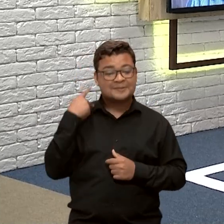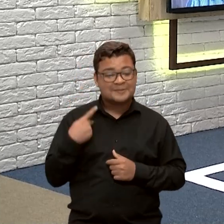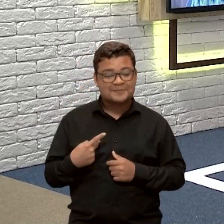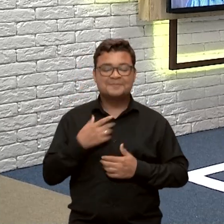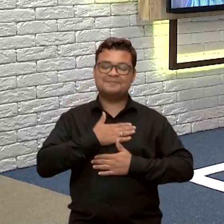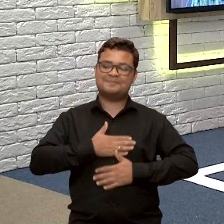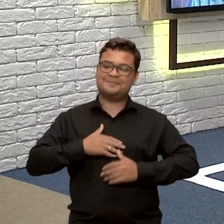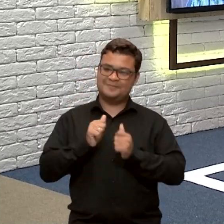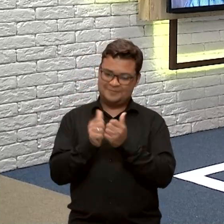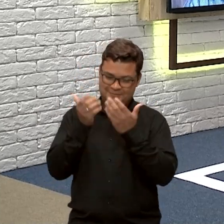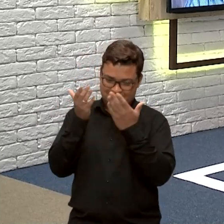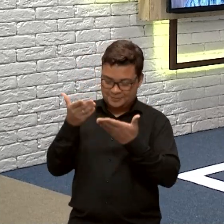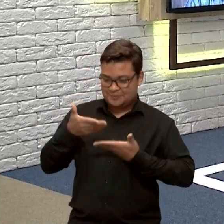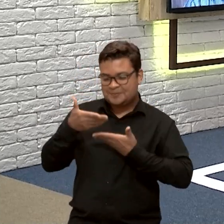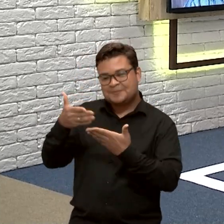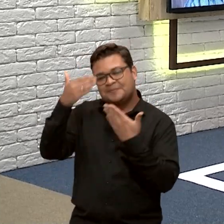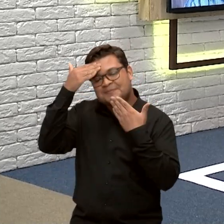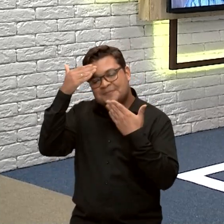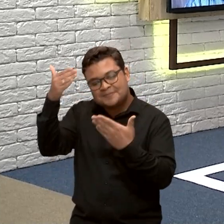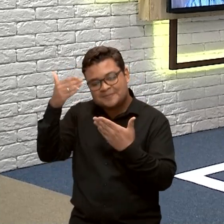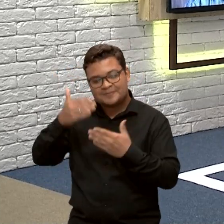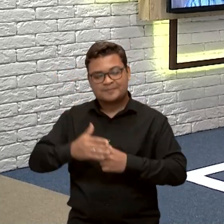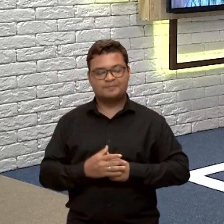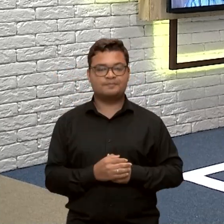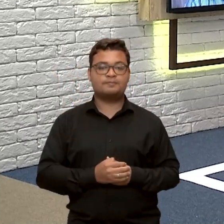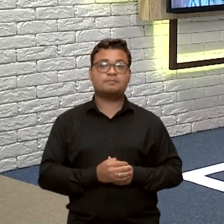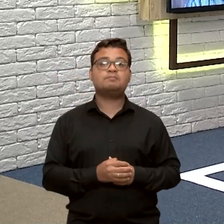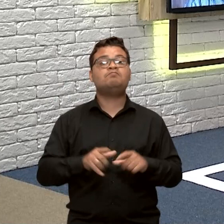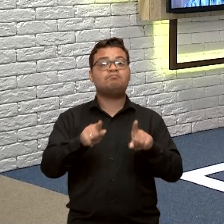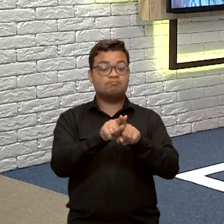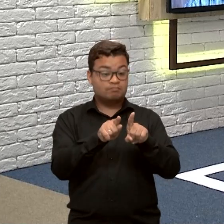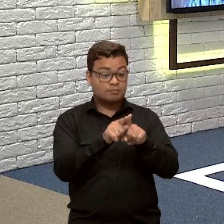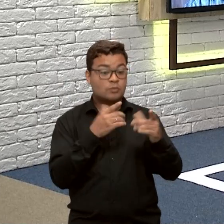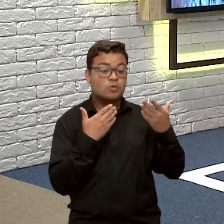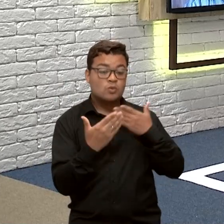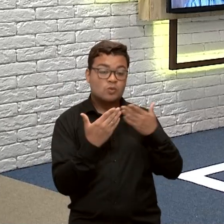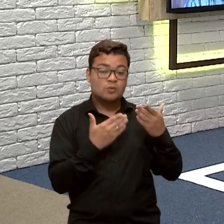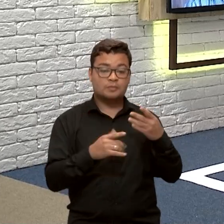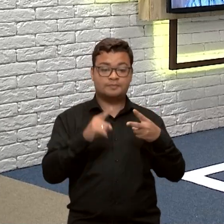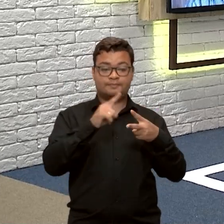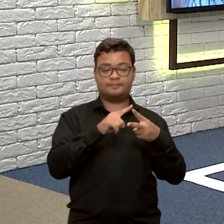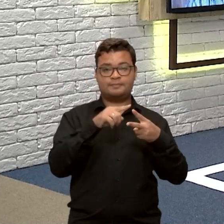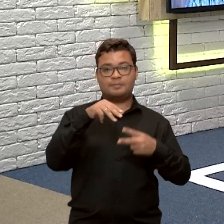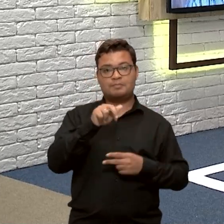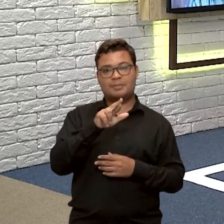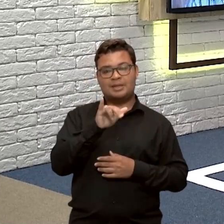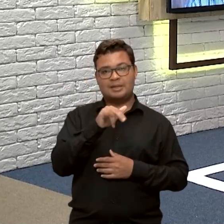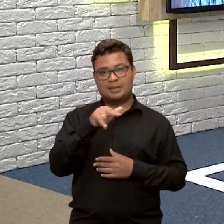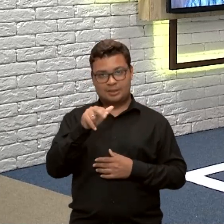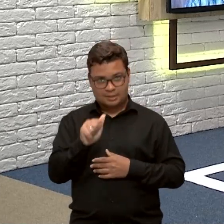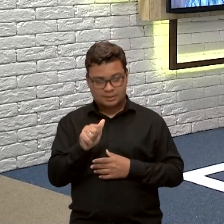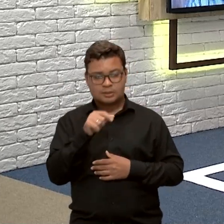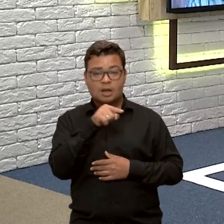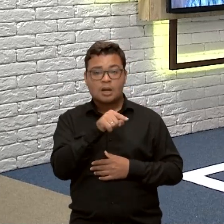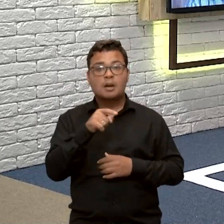com cabelos escuros e barba que começa a ficar branca. Olá, professor João Bosco, muito obrigada pela sua presença.